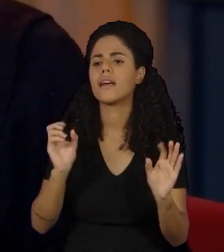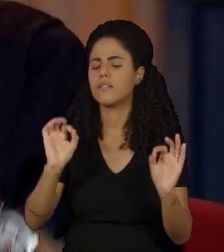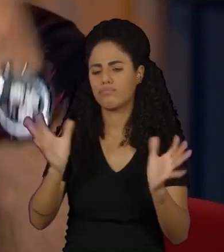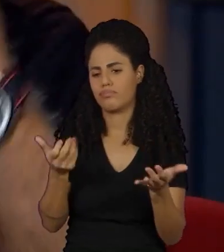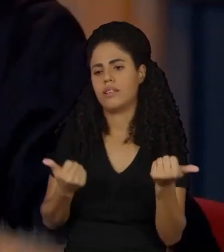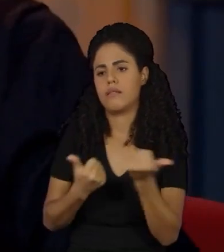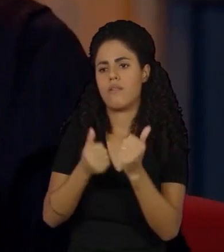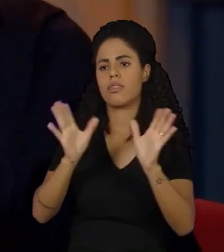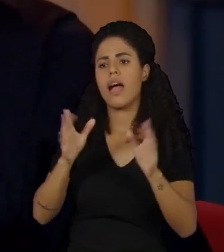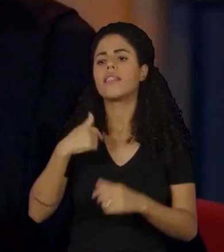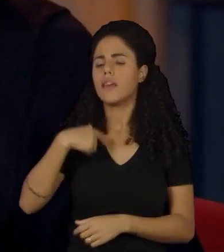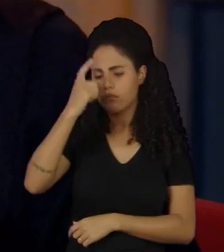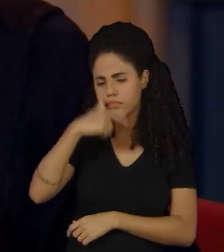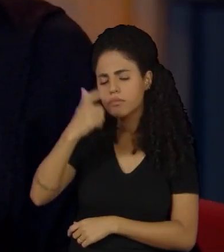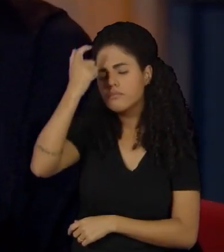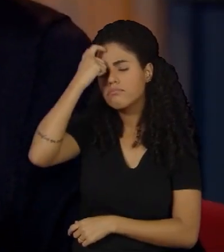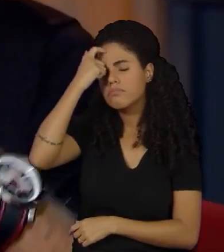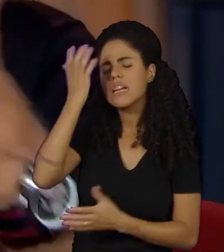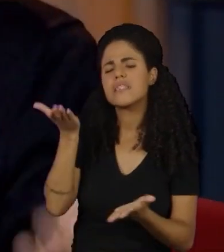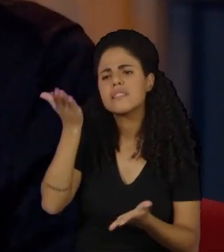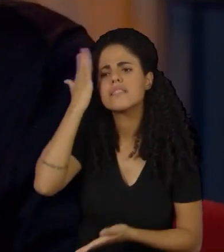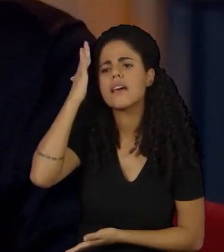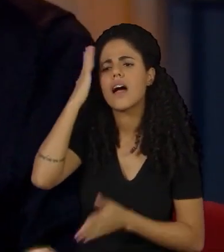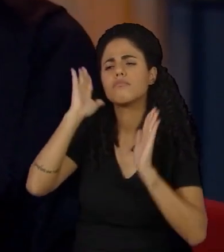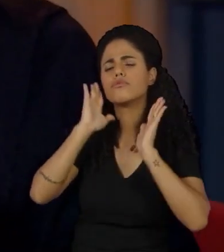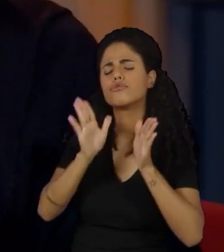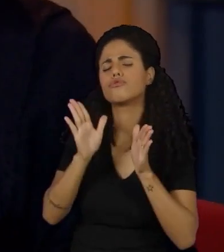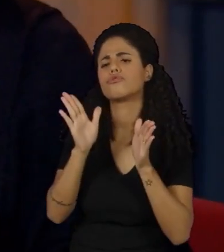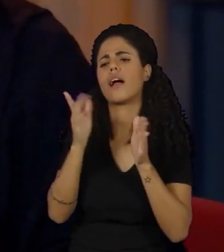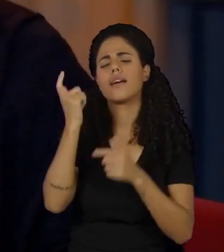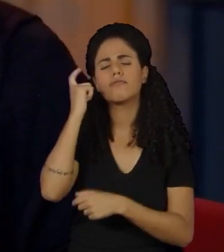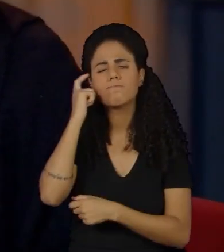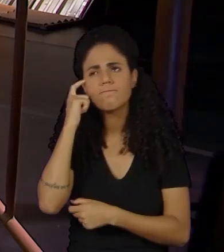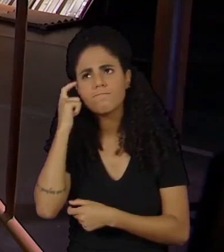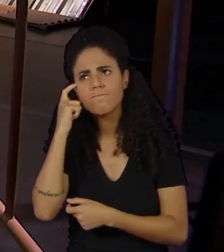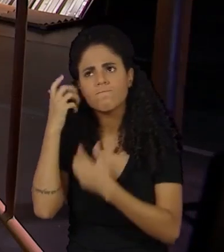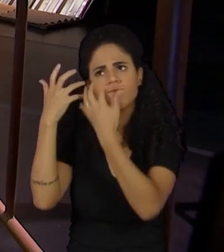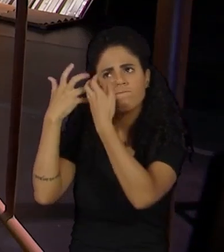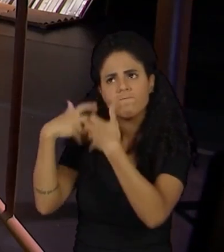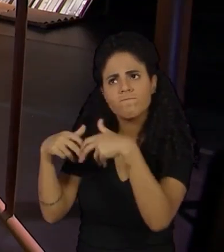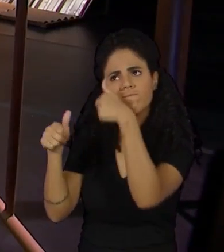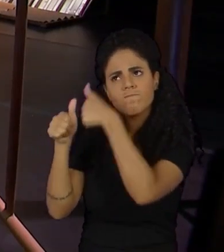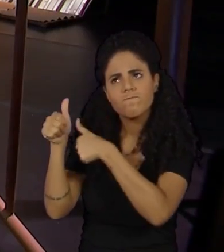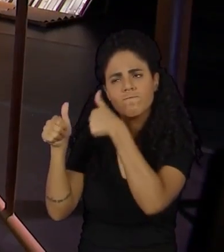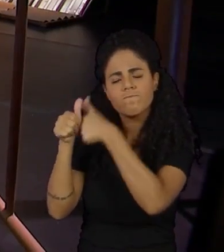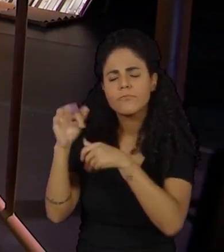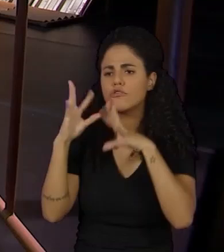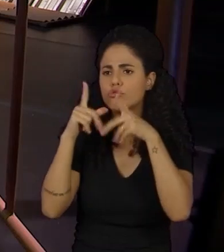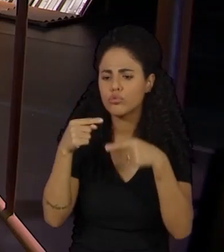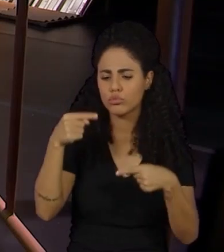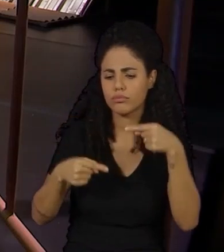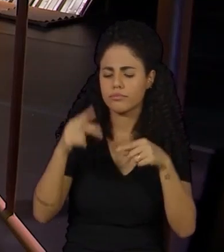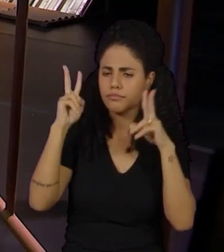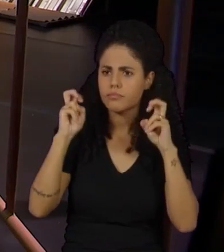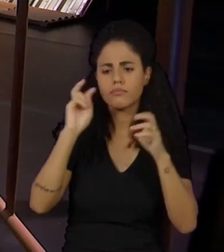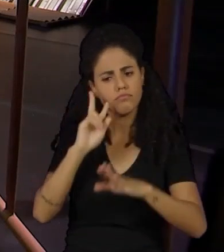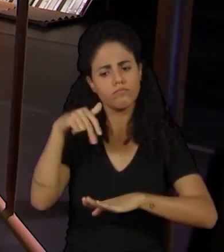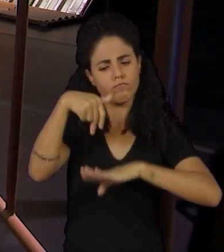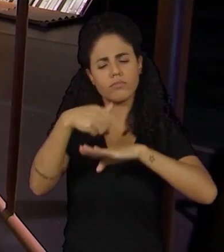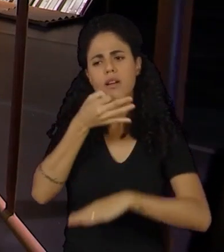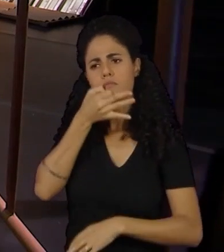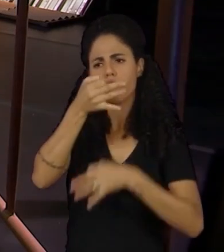eu continuo tendo a minha consciência política continuo pensando nas coisas politicamente continua me posicionando